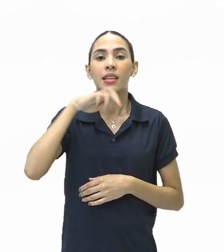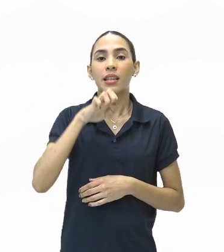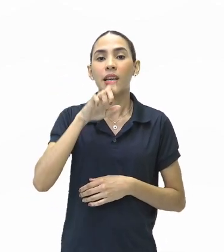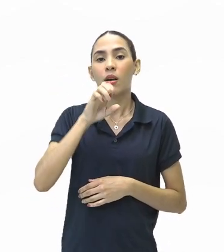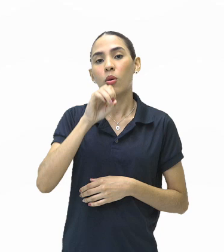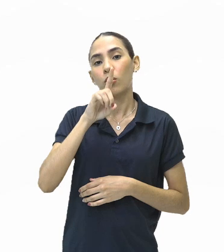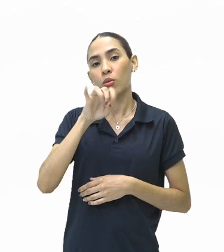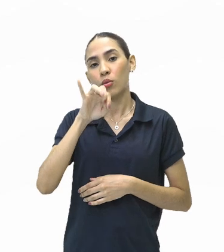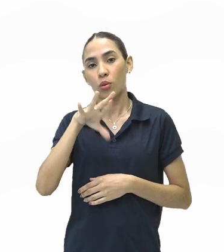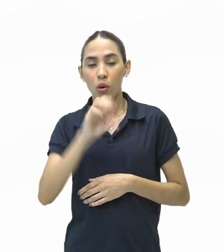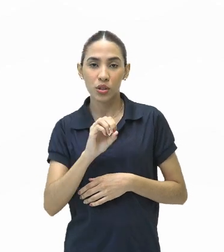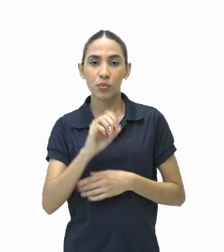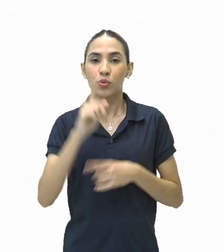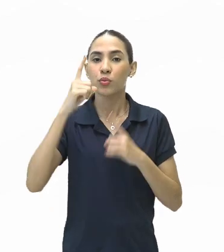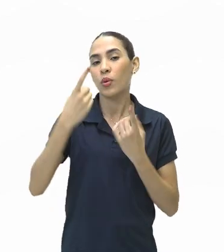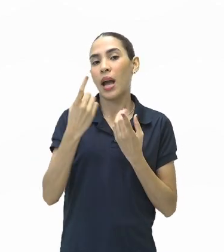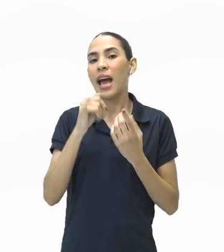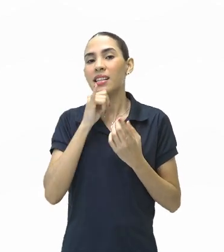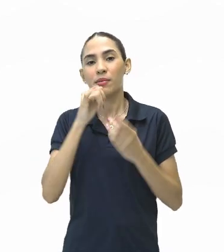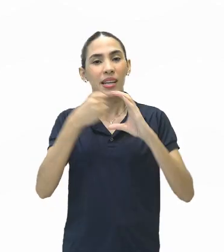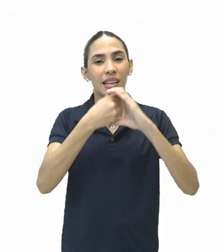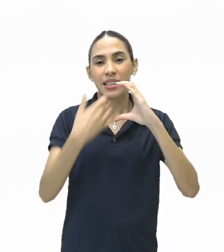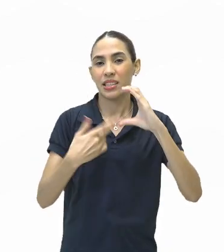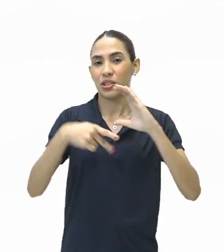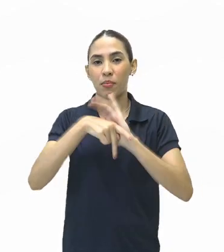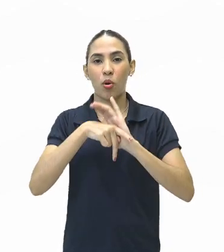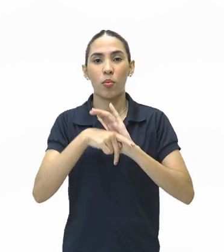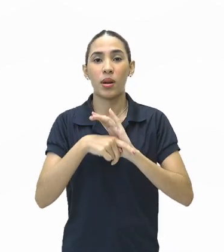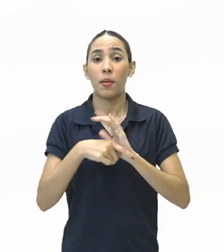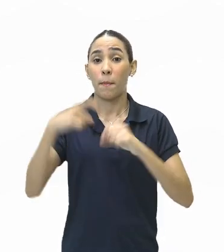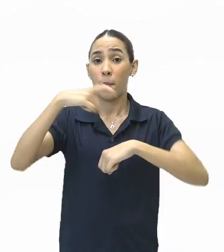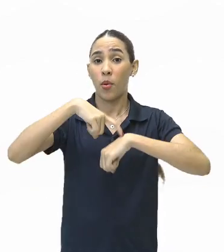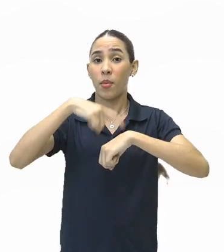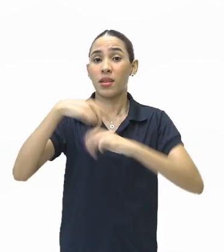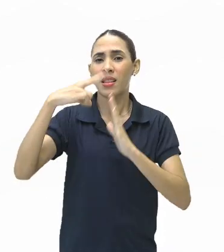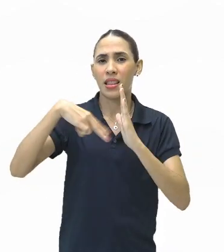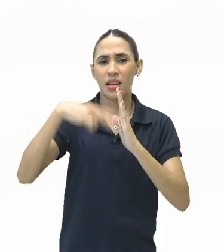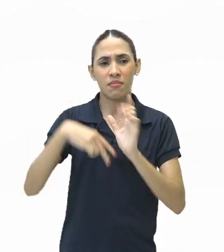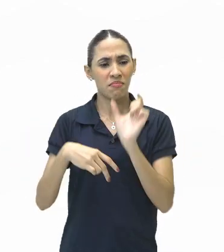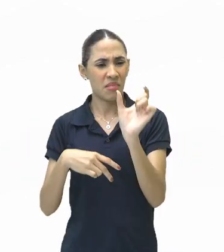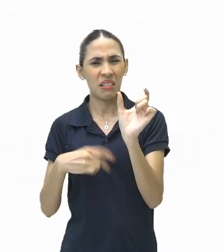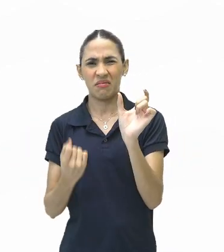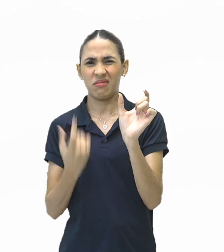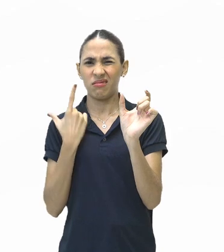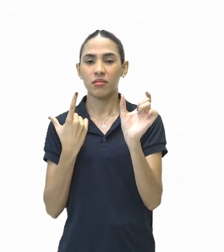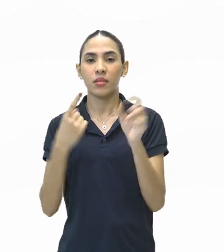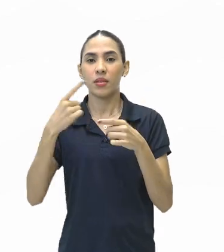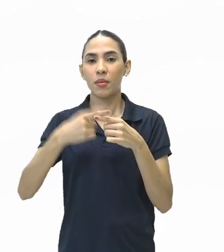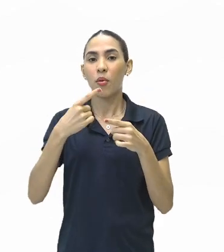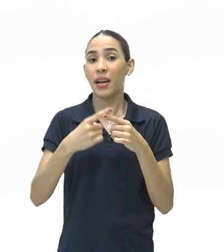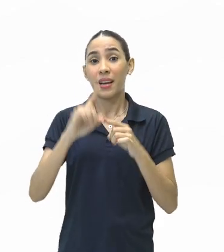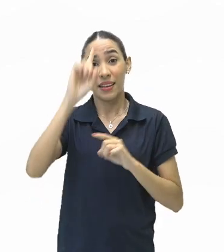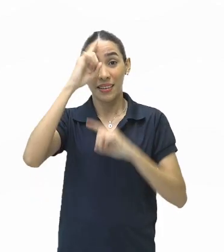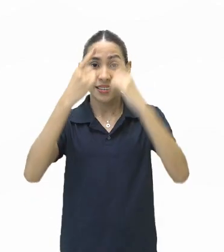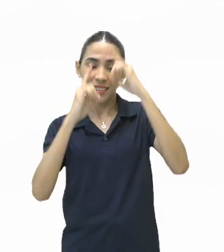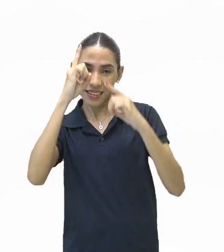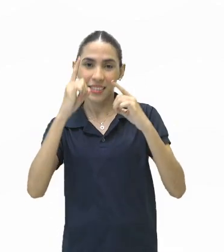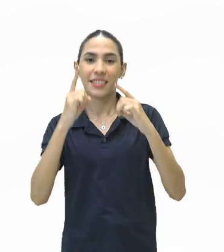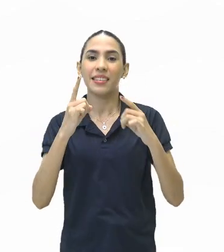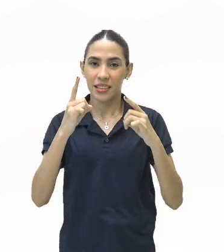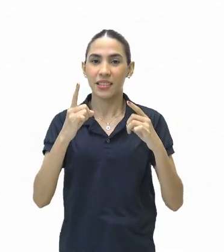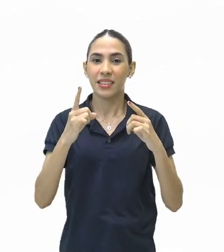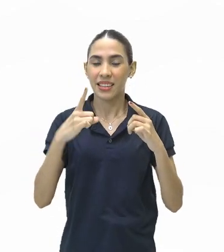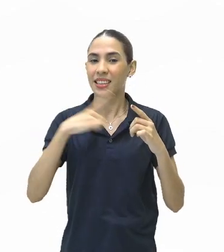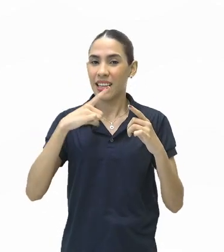de Guimarães Rosa escrever. Então, quando a gente vai ler, inclusive, às vezes a gente diz, meu Deus, que palavra é essa? Porque ele inventa, ele cria, né?